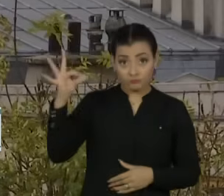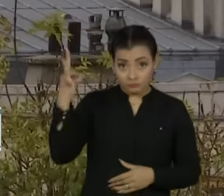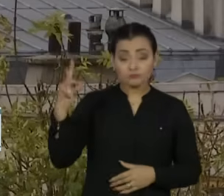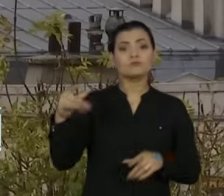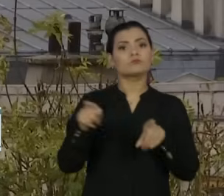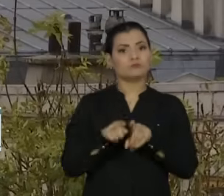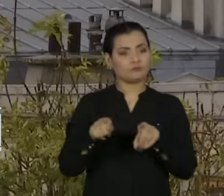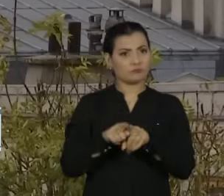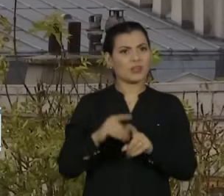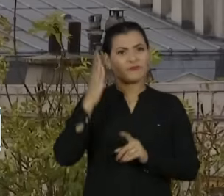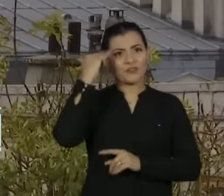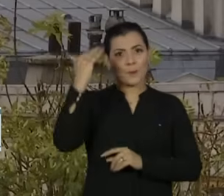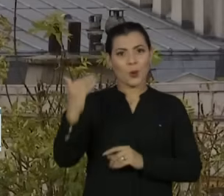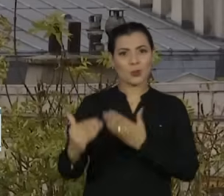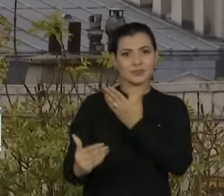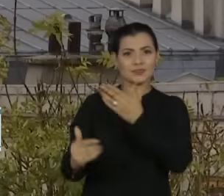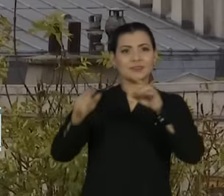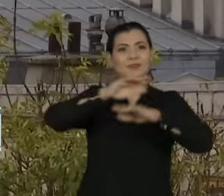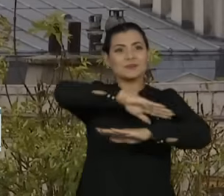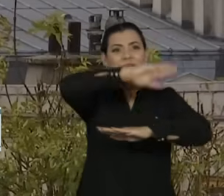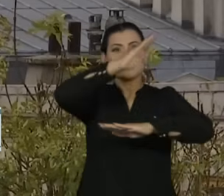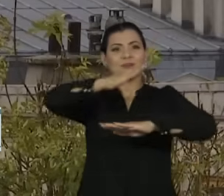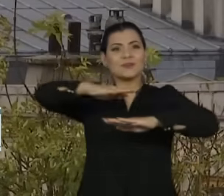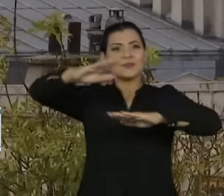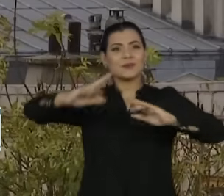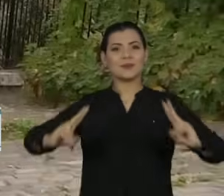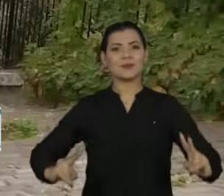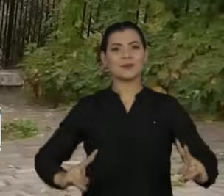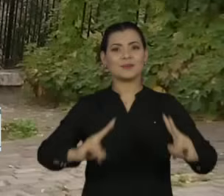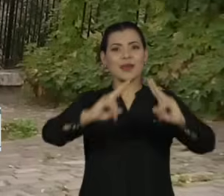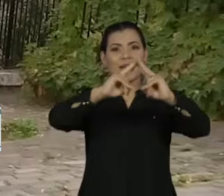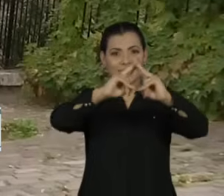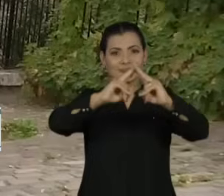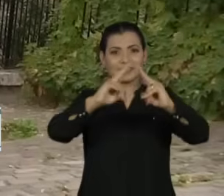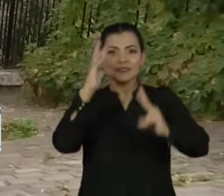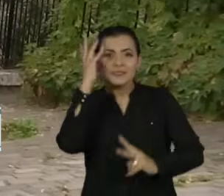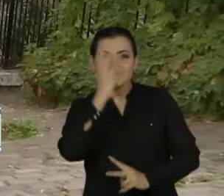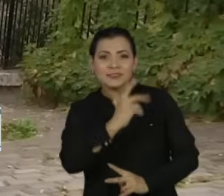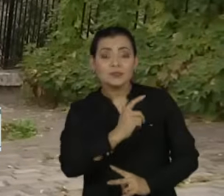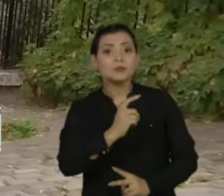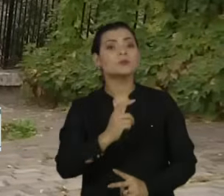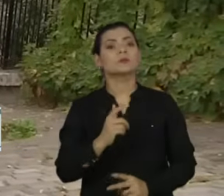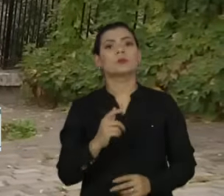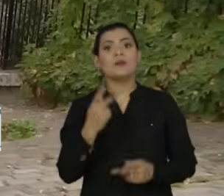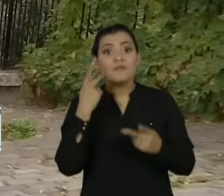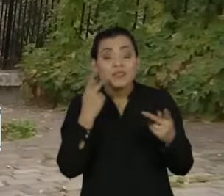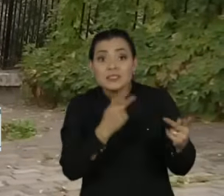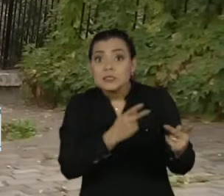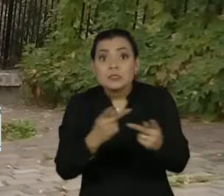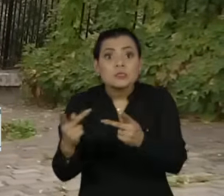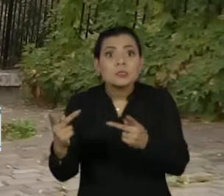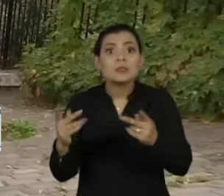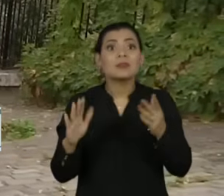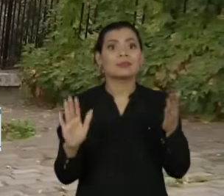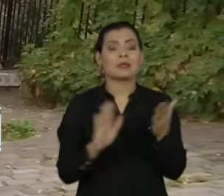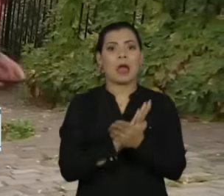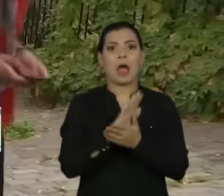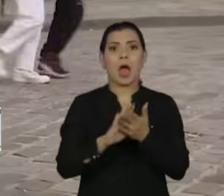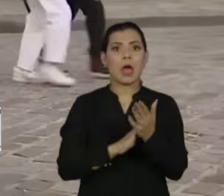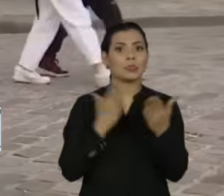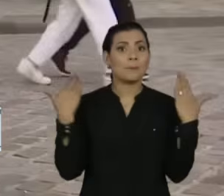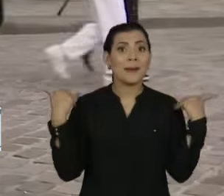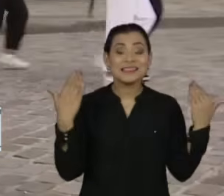a icônica colina no bairro de Montmartre, em Paris, não recebe as habituais hordas de